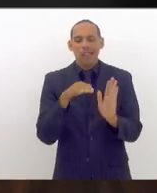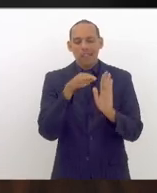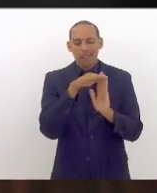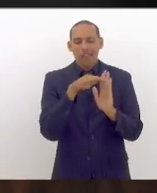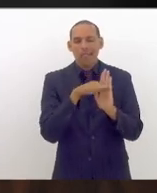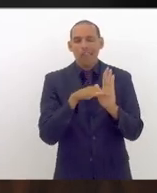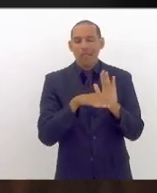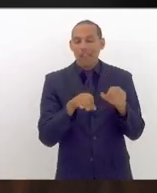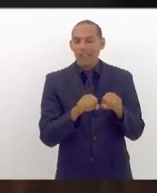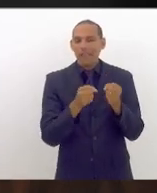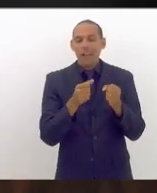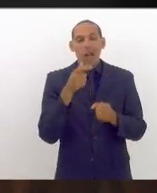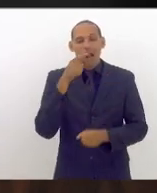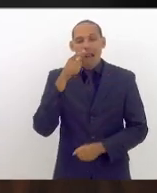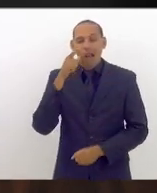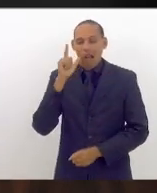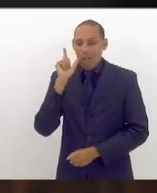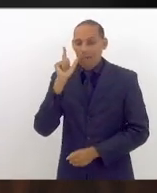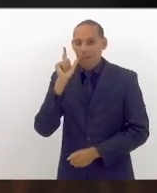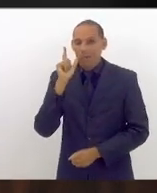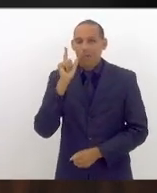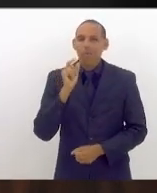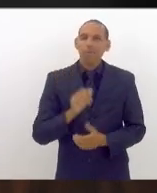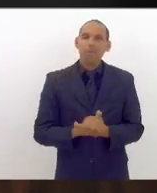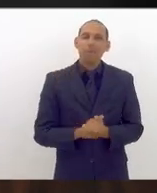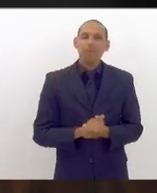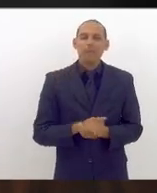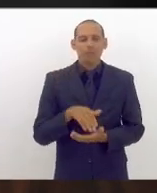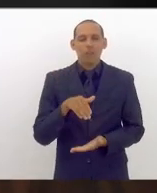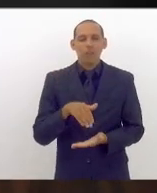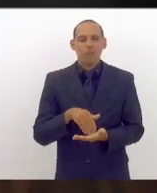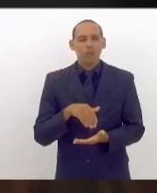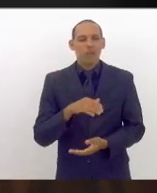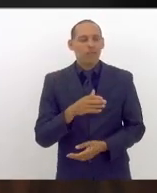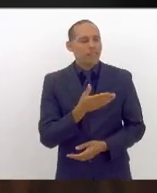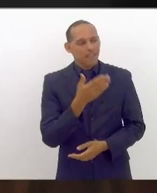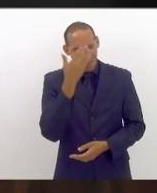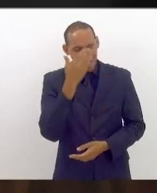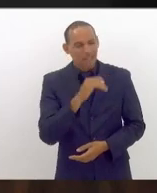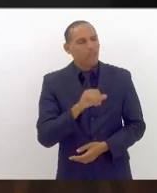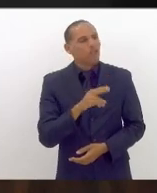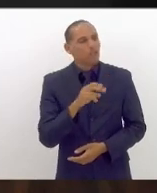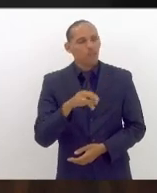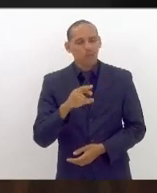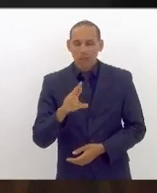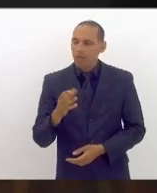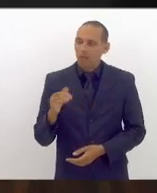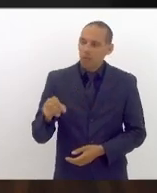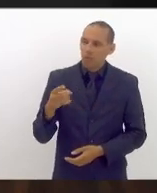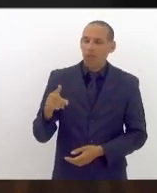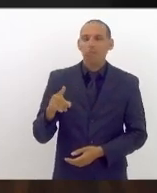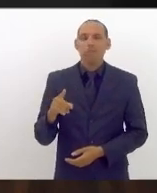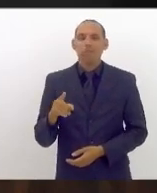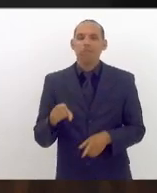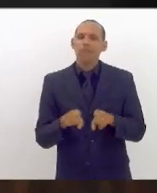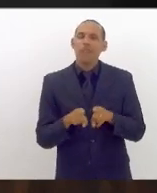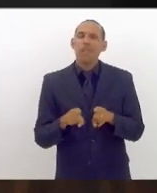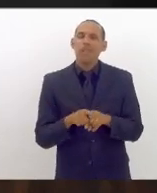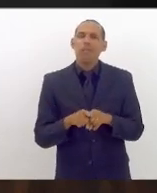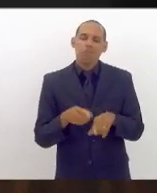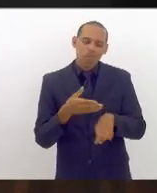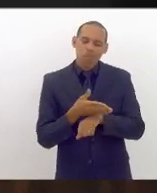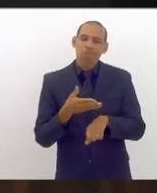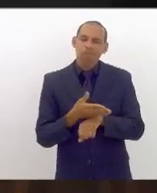ontem foi o último Junho agradecer também ao João foram pessoas também que